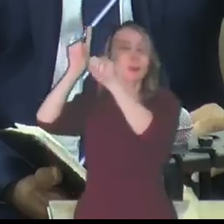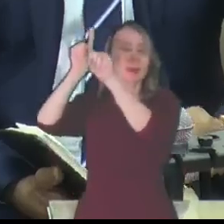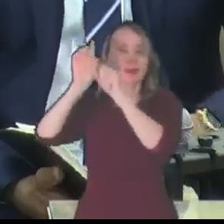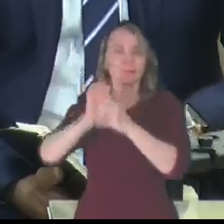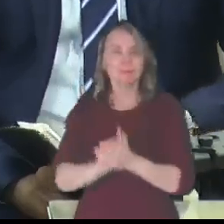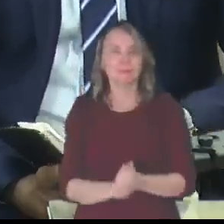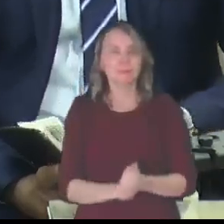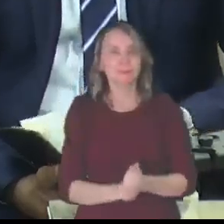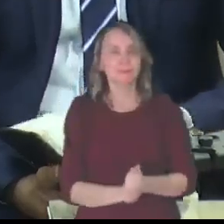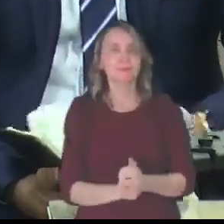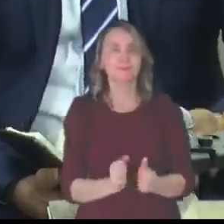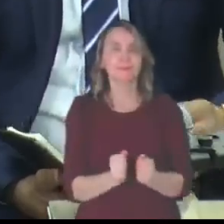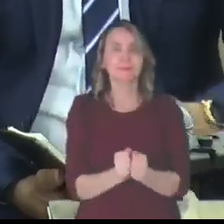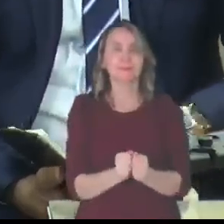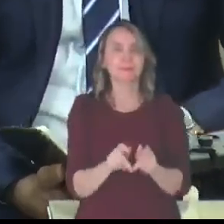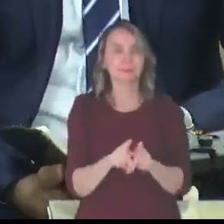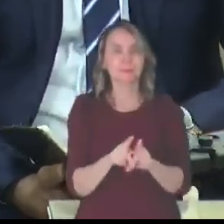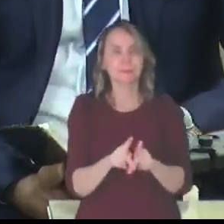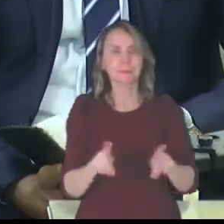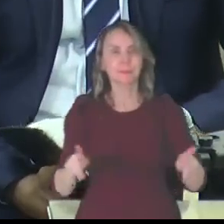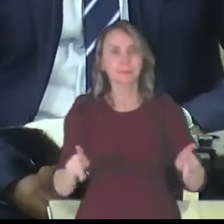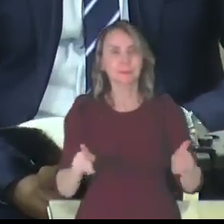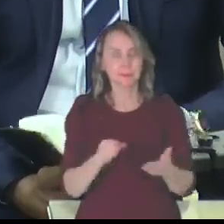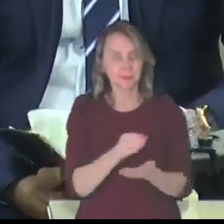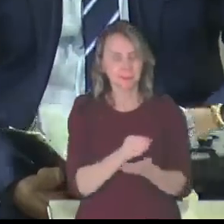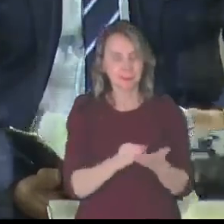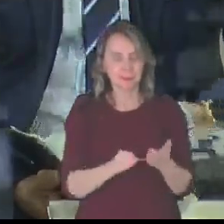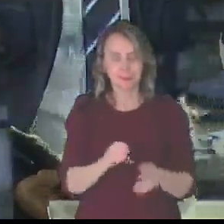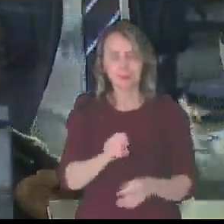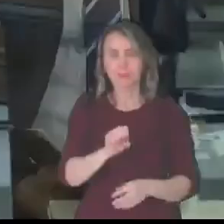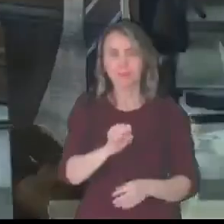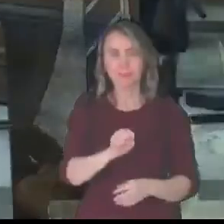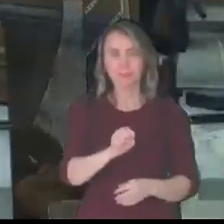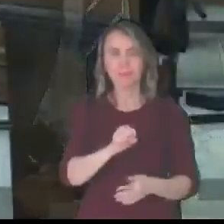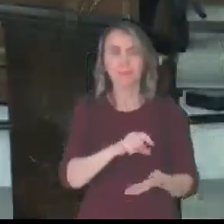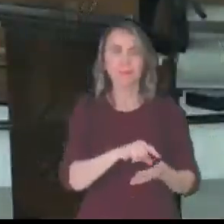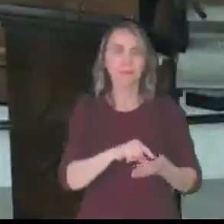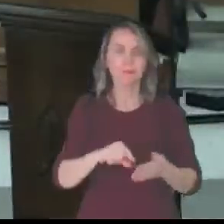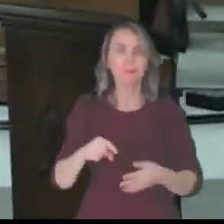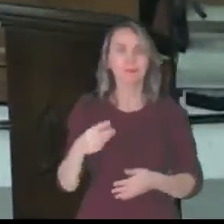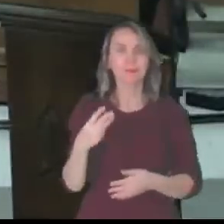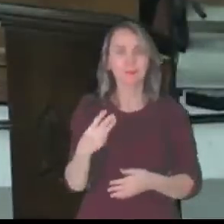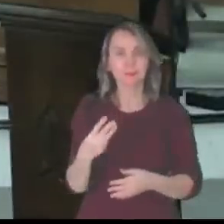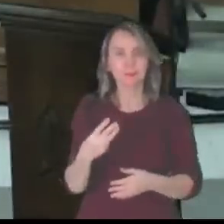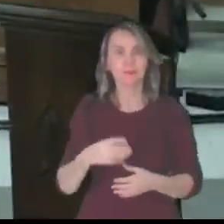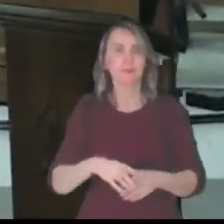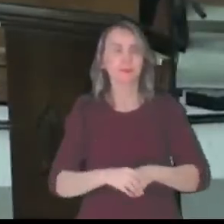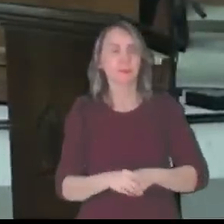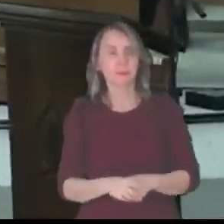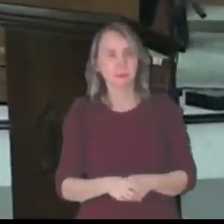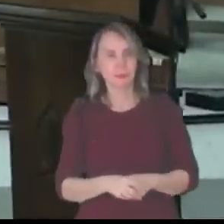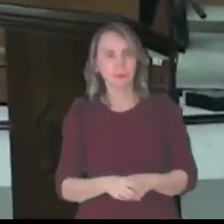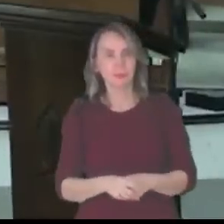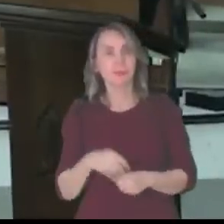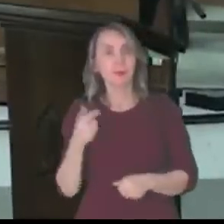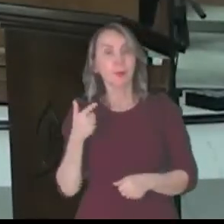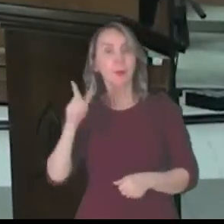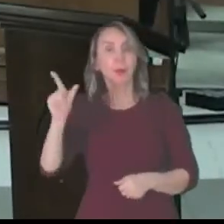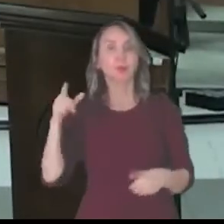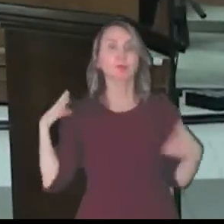Apocalipse 8 e 3 Apocalipse 8 e 3 por favor Apocalipse 83 e veio outro anjo